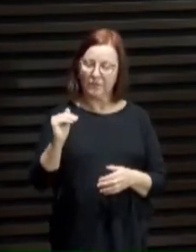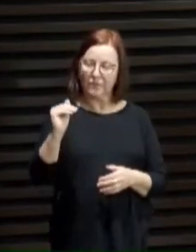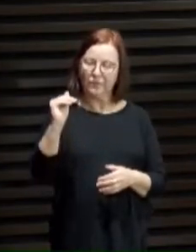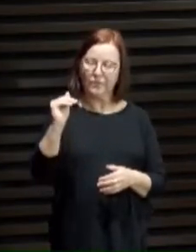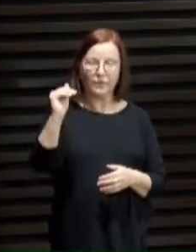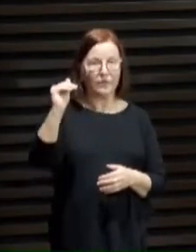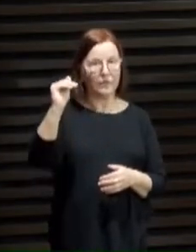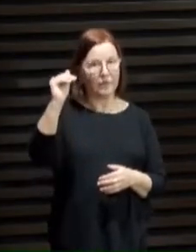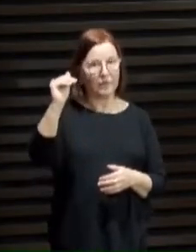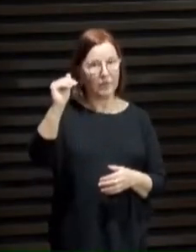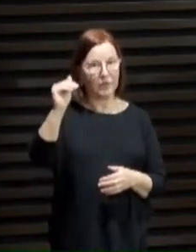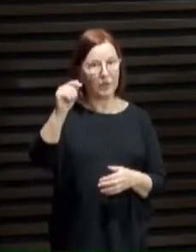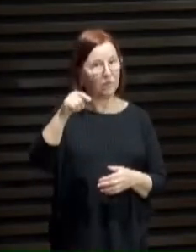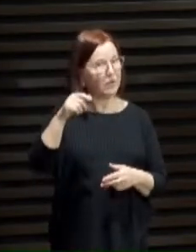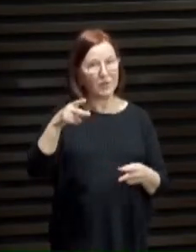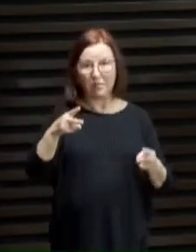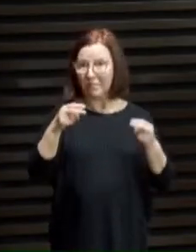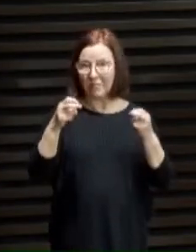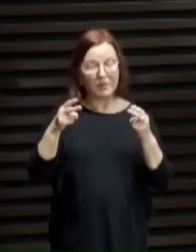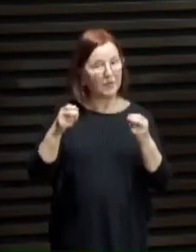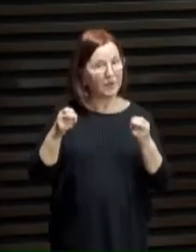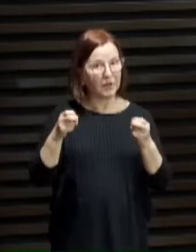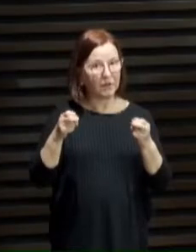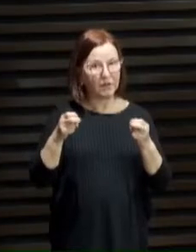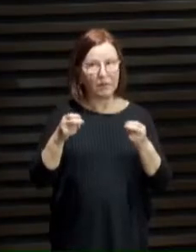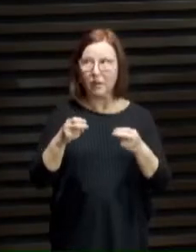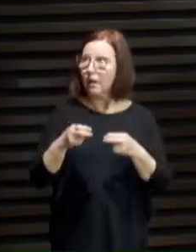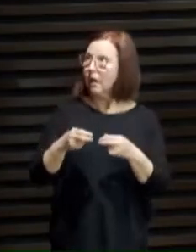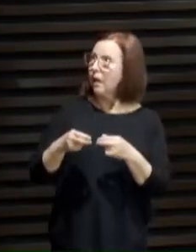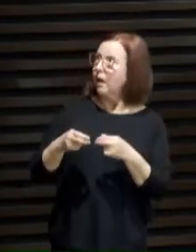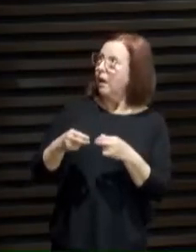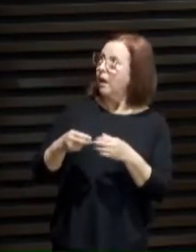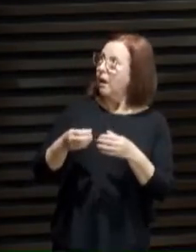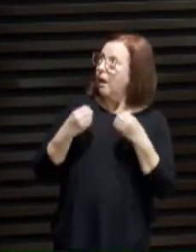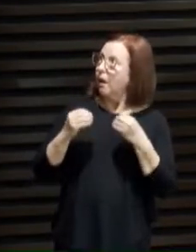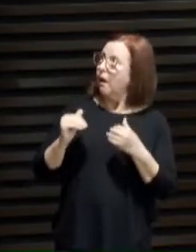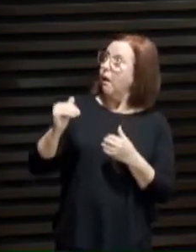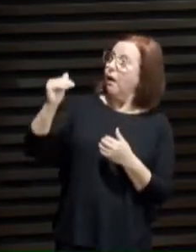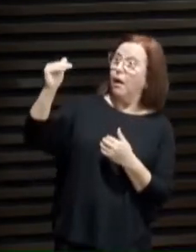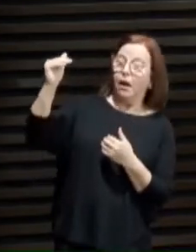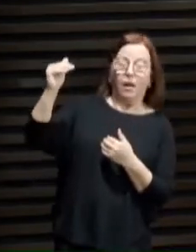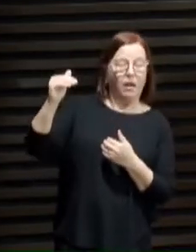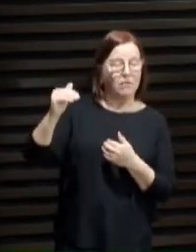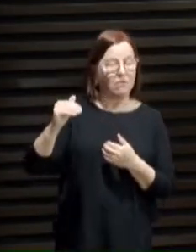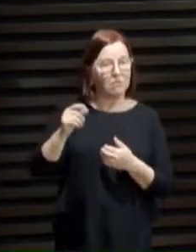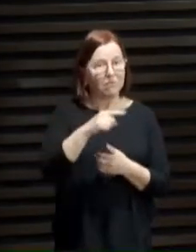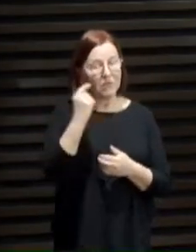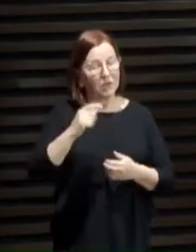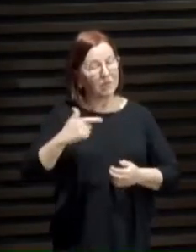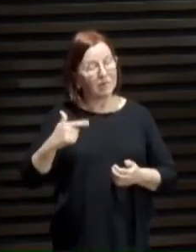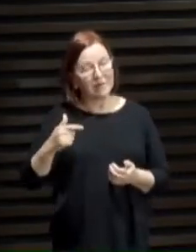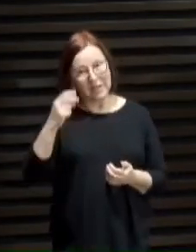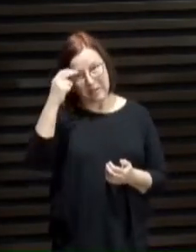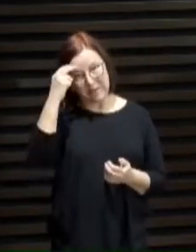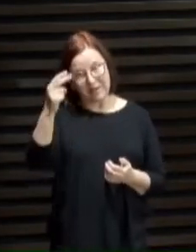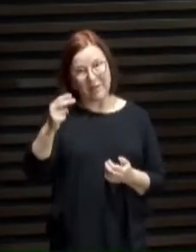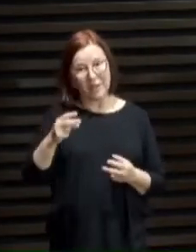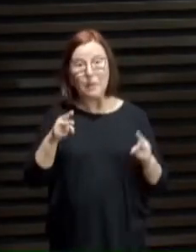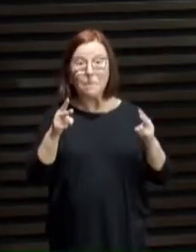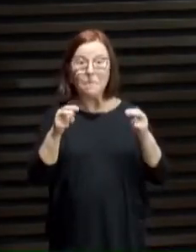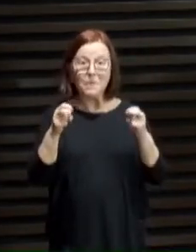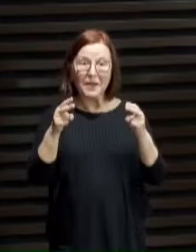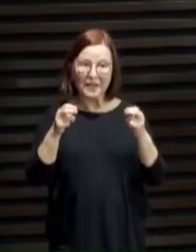conta, olha o tamanho desse menino. Como cresceu. A gente não tem a capacidade de perceber os seres